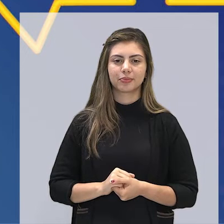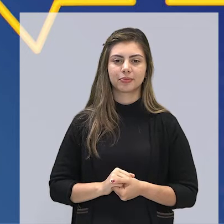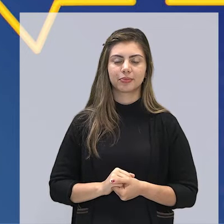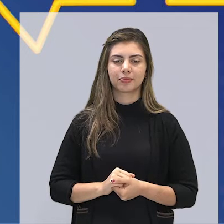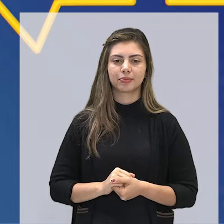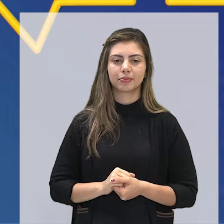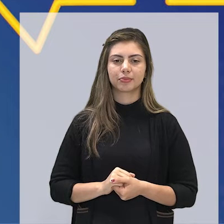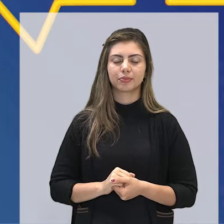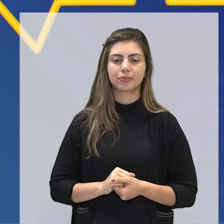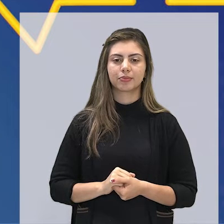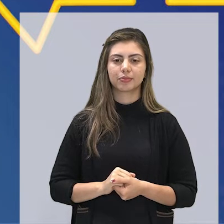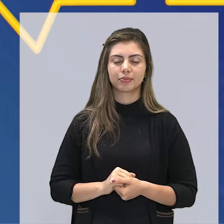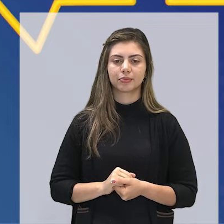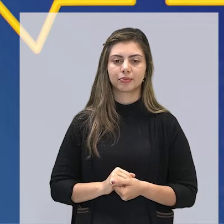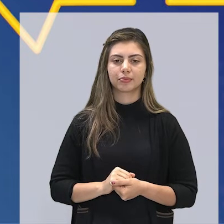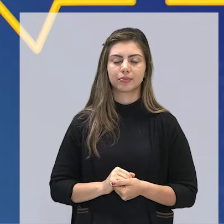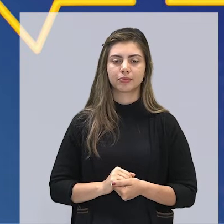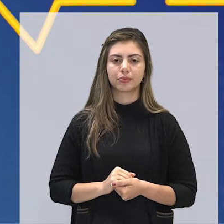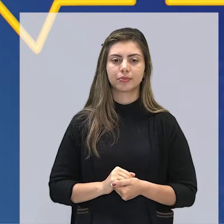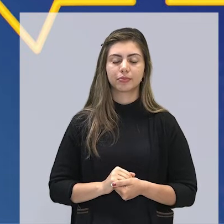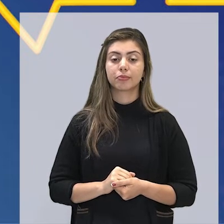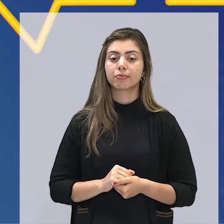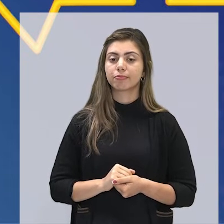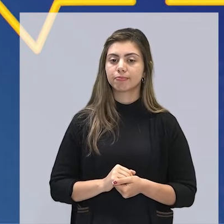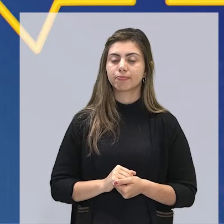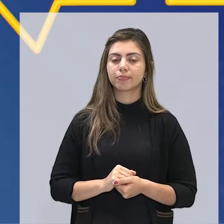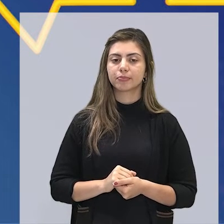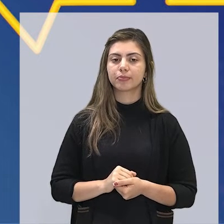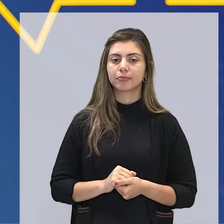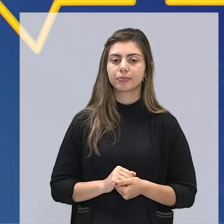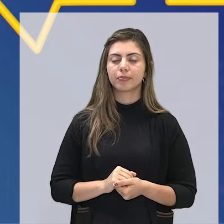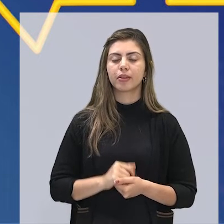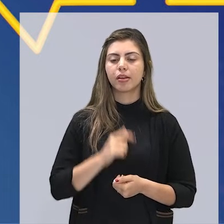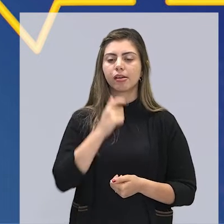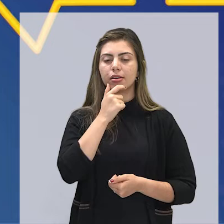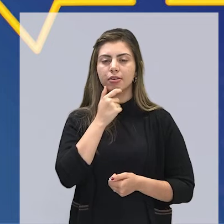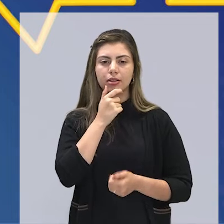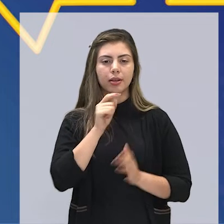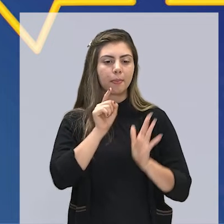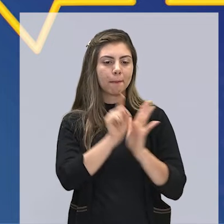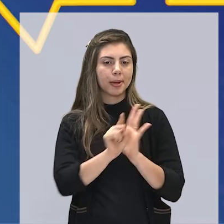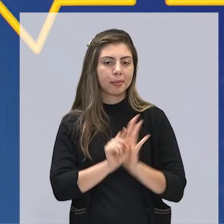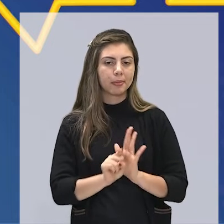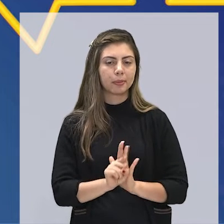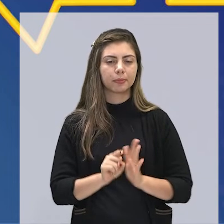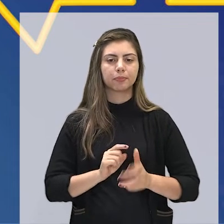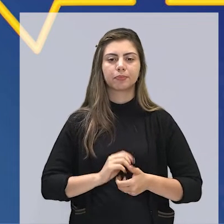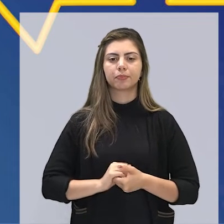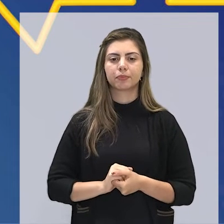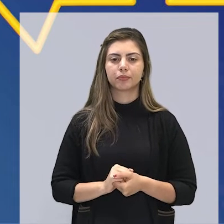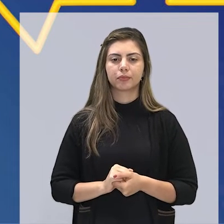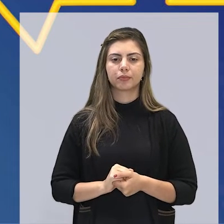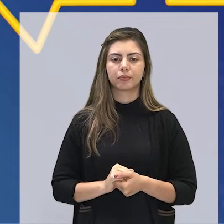Então, English Quiz, né? Um quiz em língua inglesa. Nós temos na sequência ali, olha só.